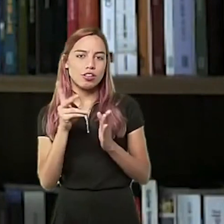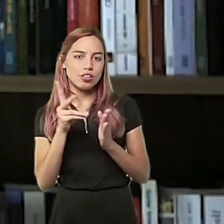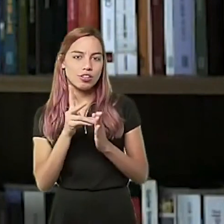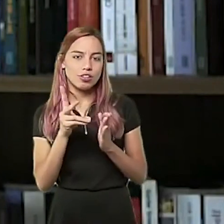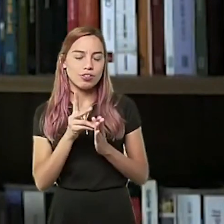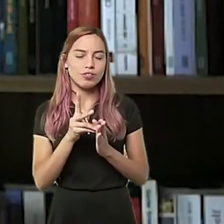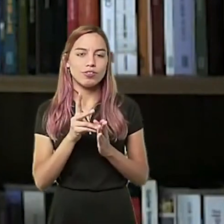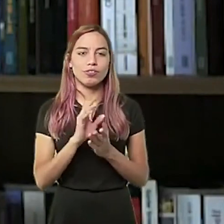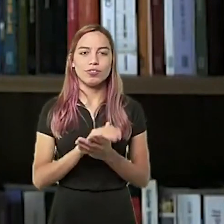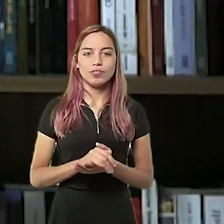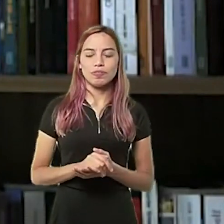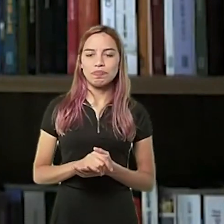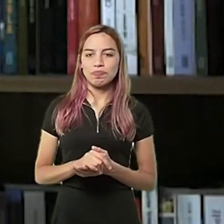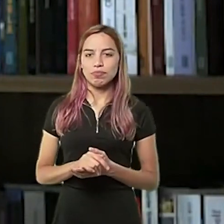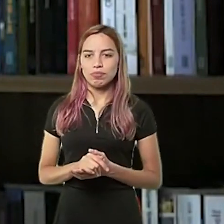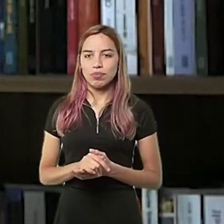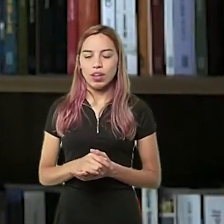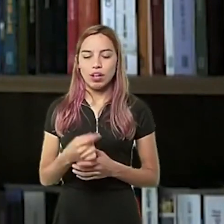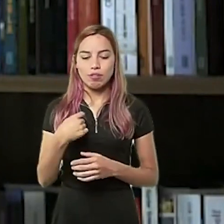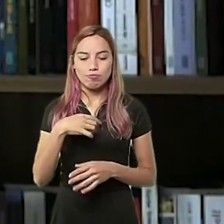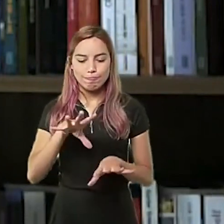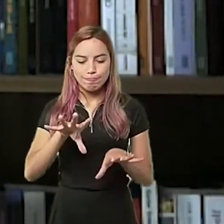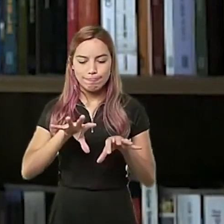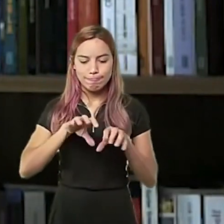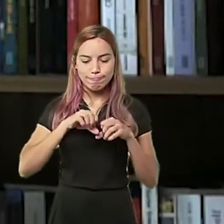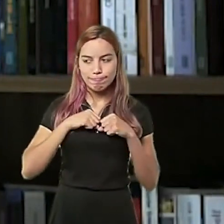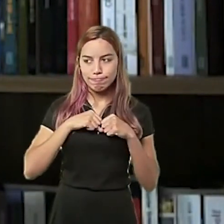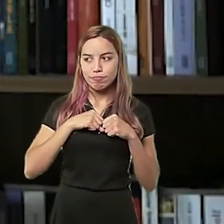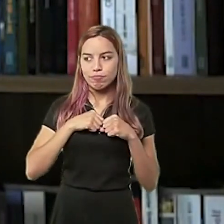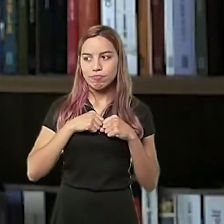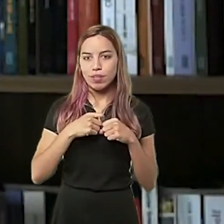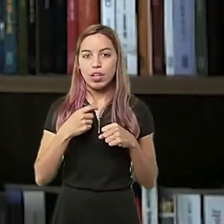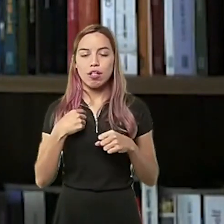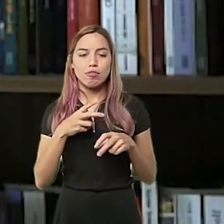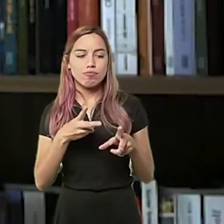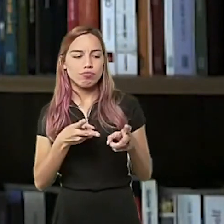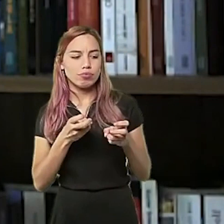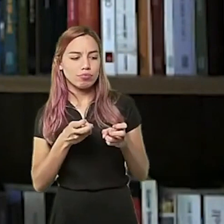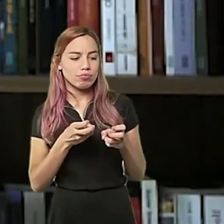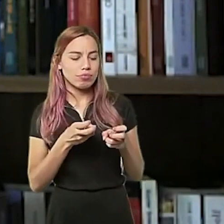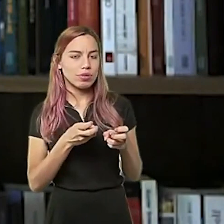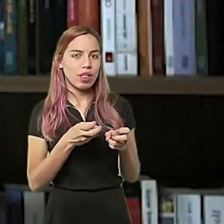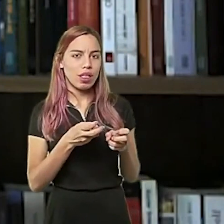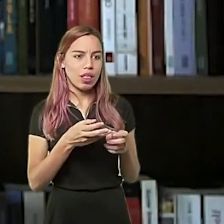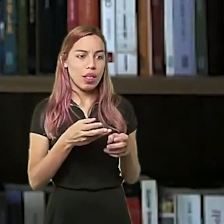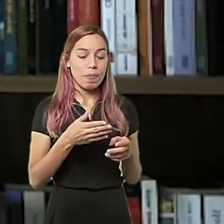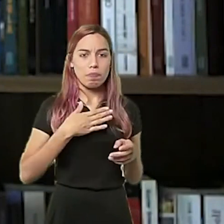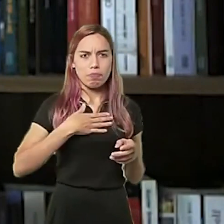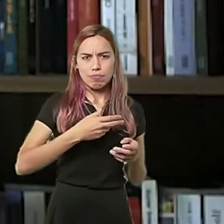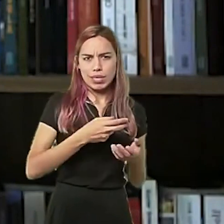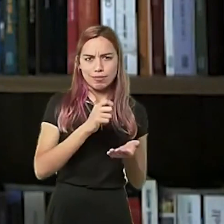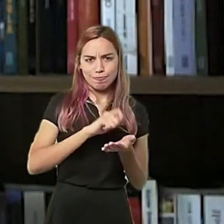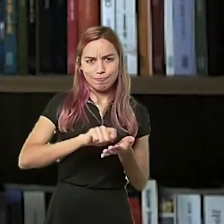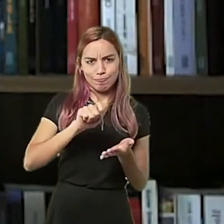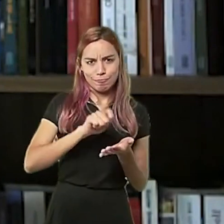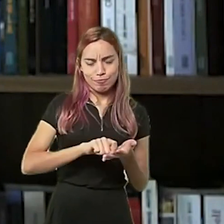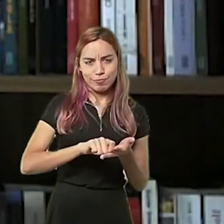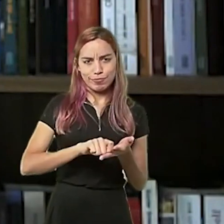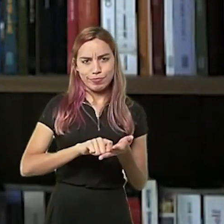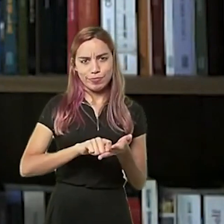seja, é assim que as coisas vão se constituindo. E a literatura, a minha escrita se tornou